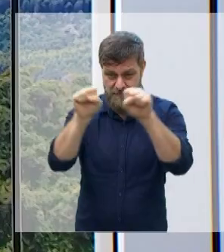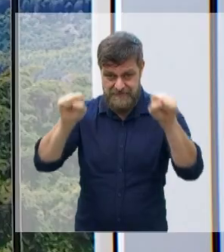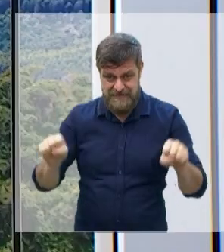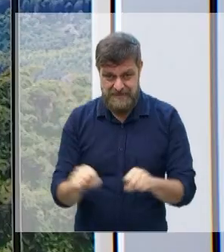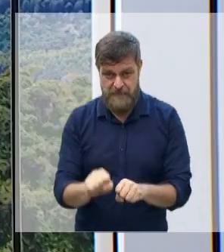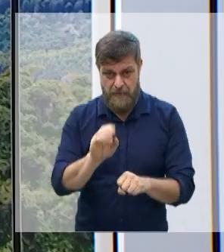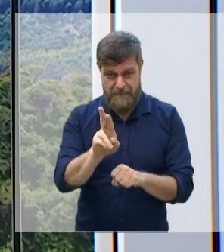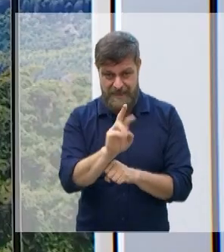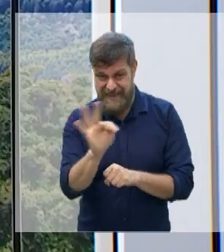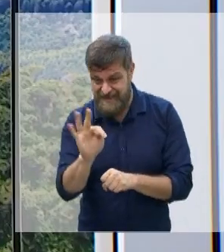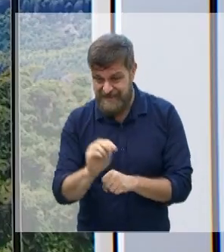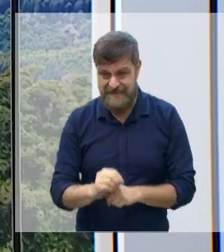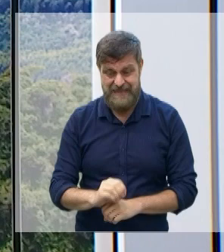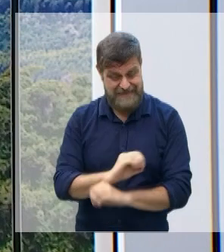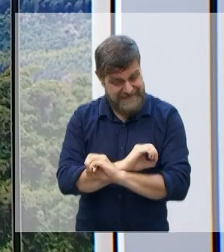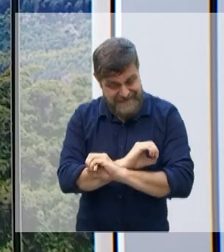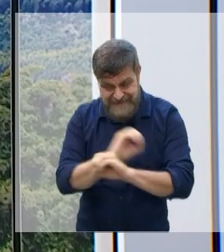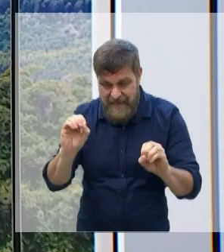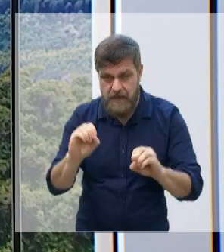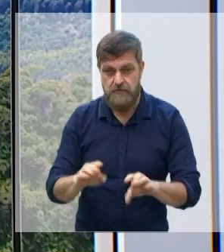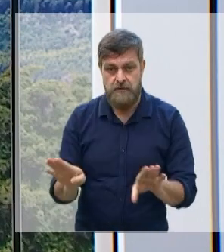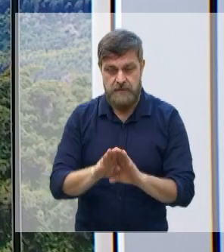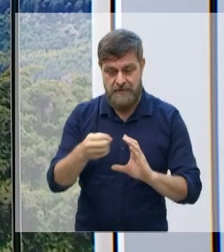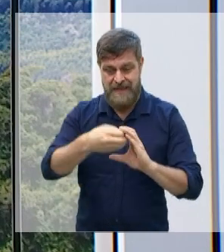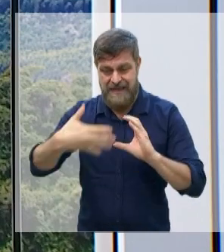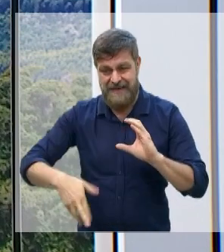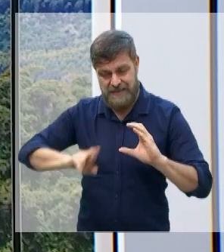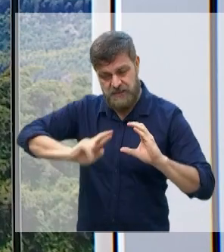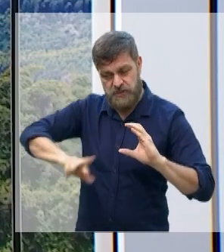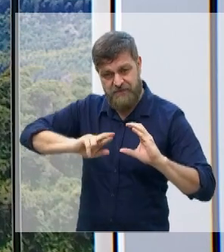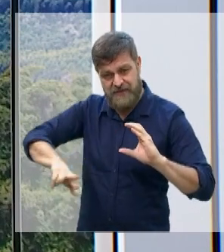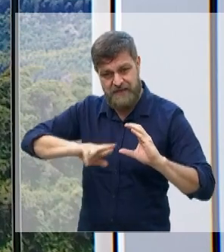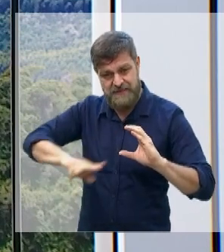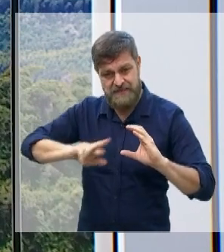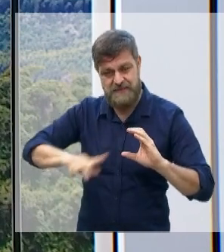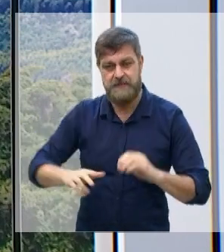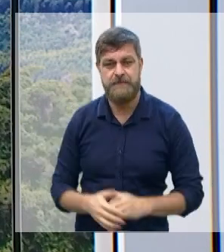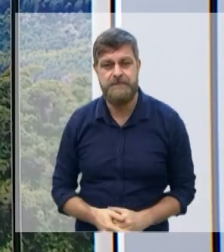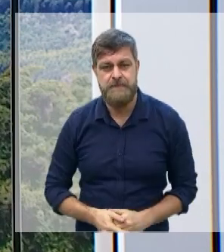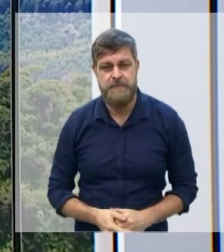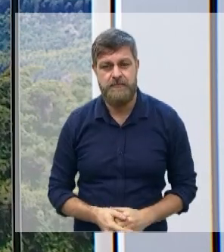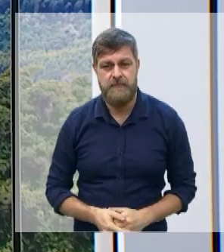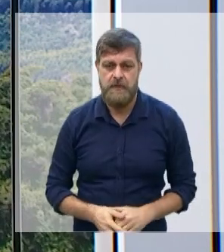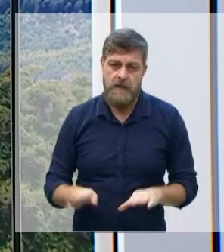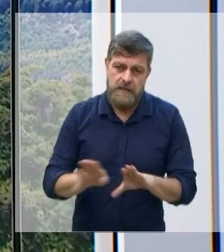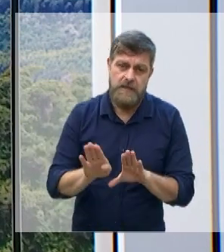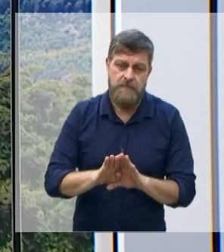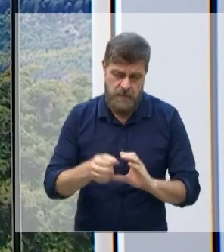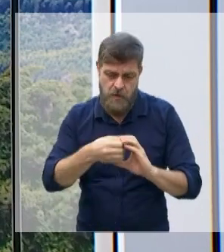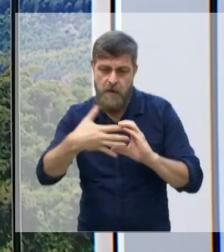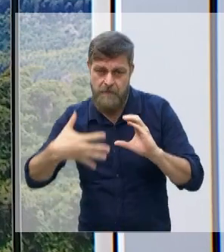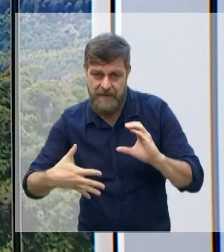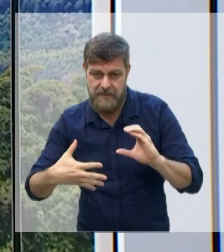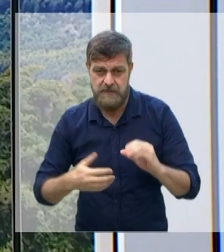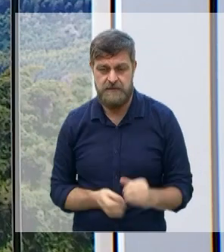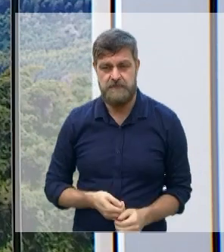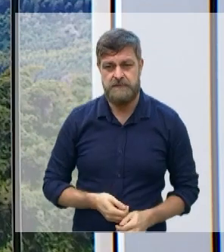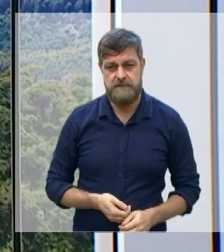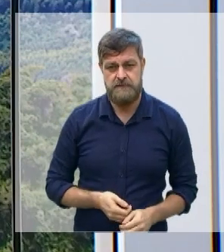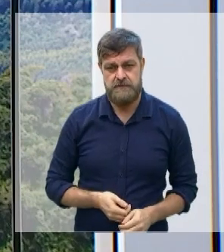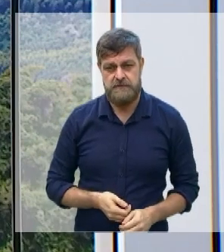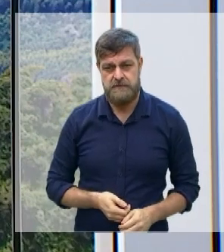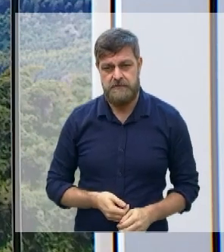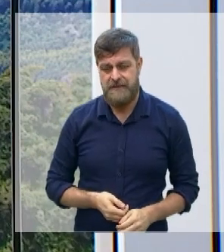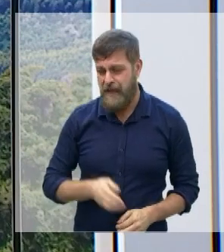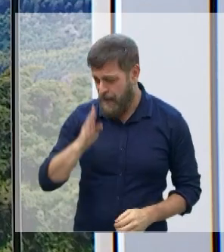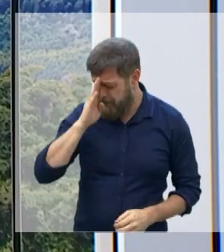então e isso é uma outra característica que o diferencia e uma talvez uma característica porque é talvez